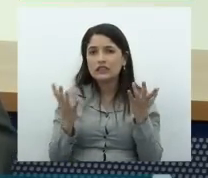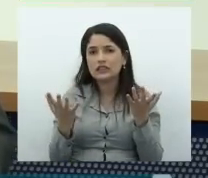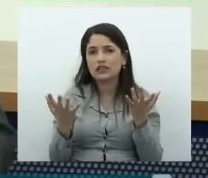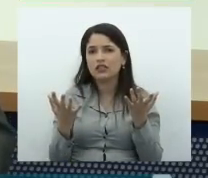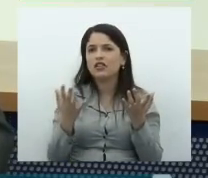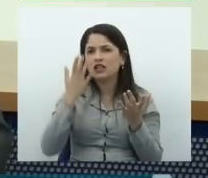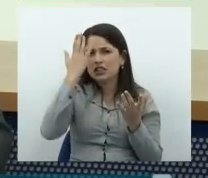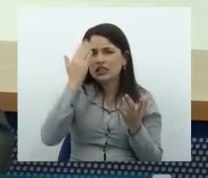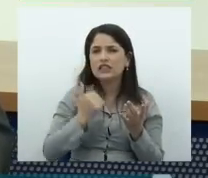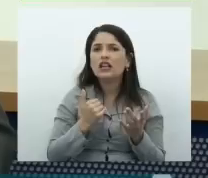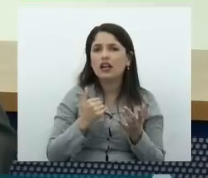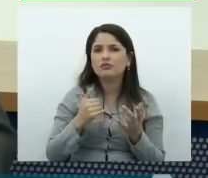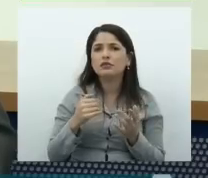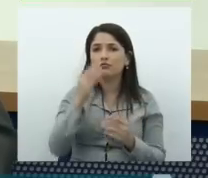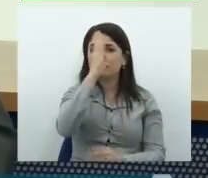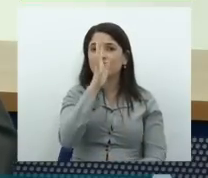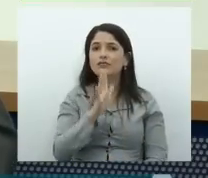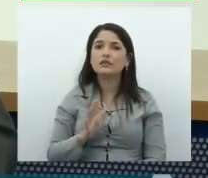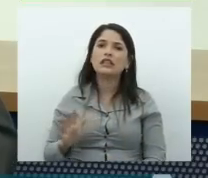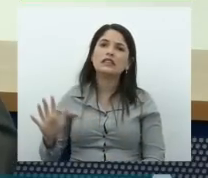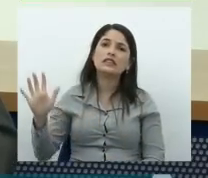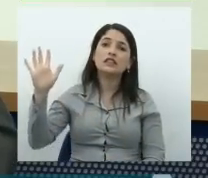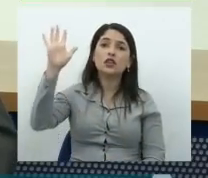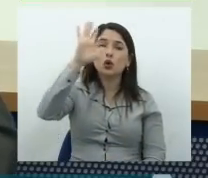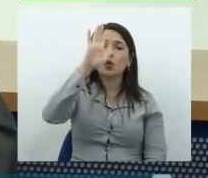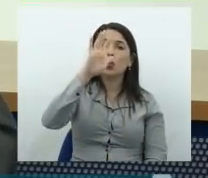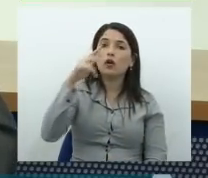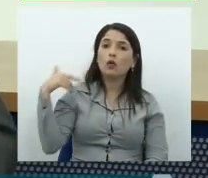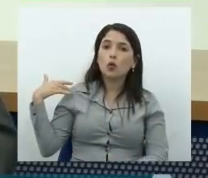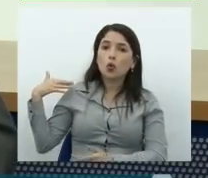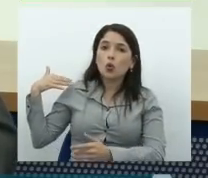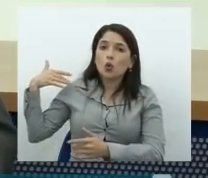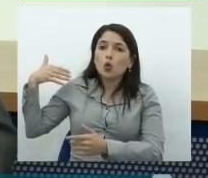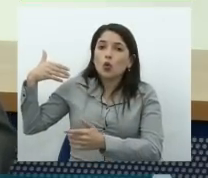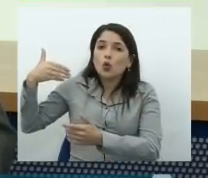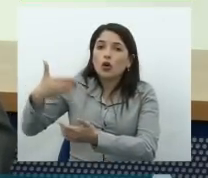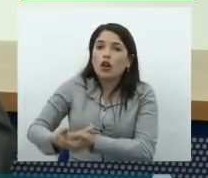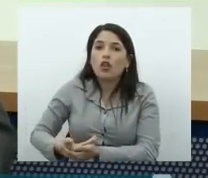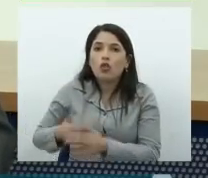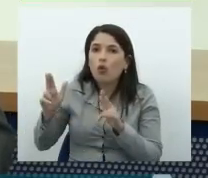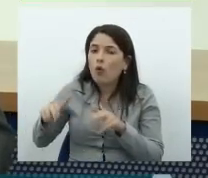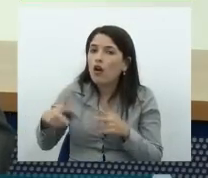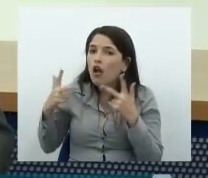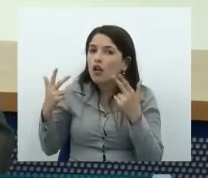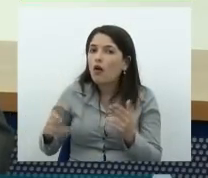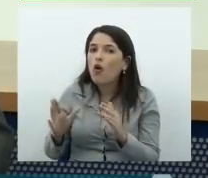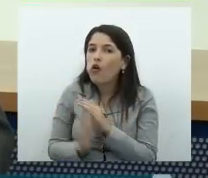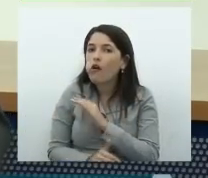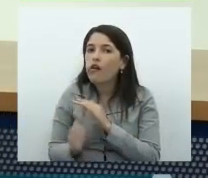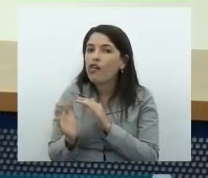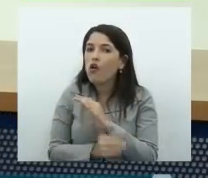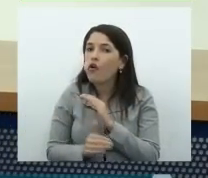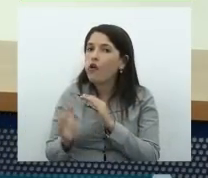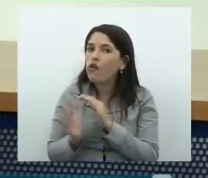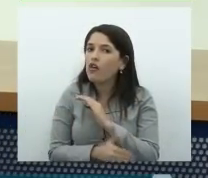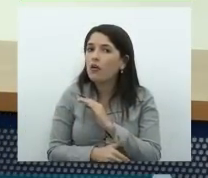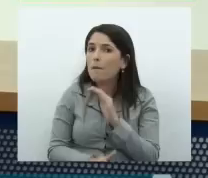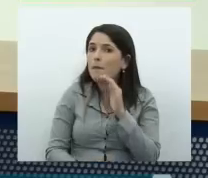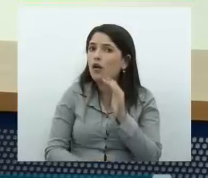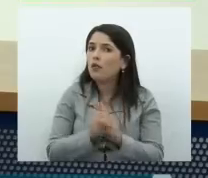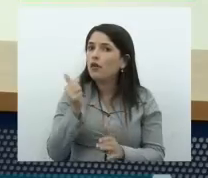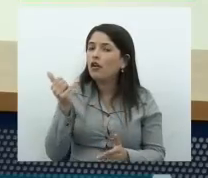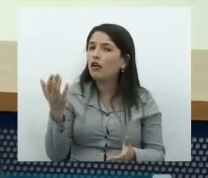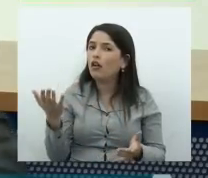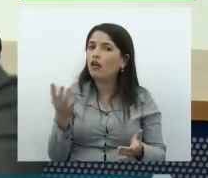nacional. Nós nunca tivemos uma corrupção tão grande no governo do PT como está acontecendo. Eu queria, inclusive, ter feito